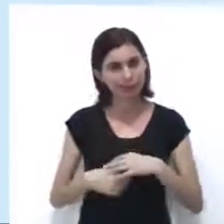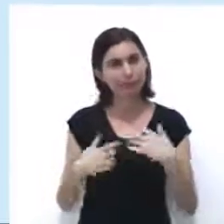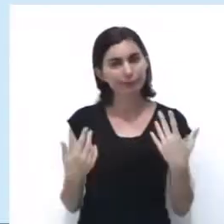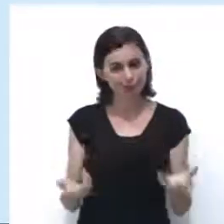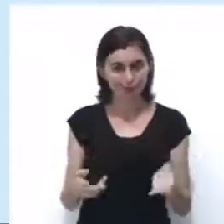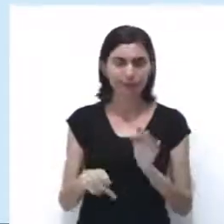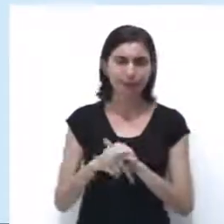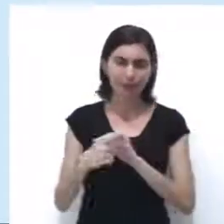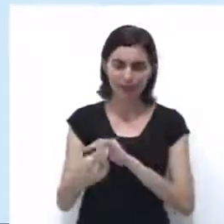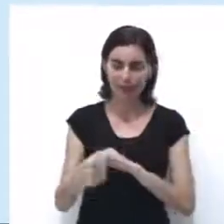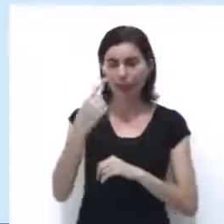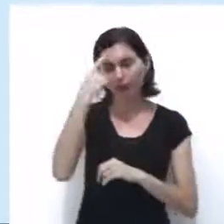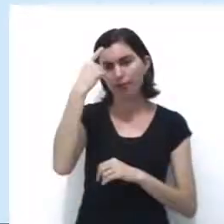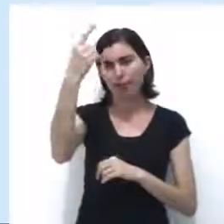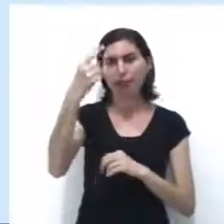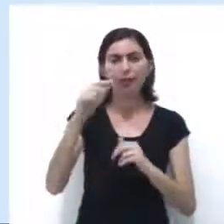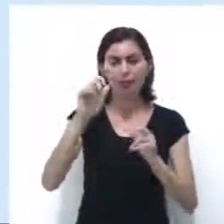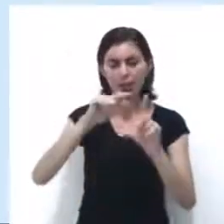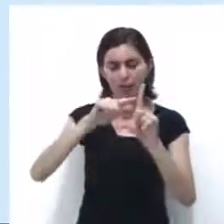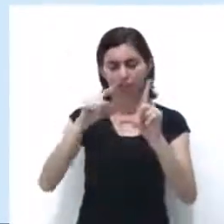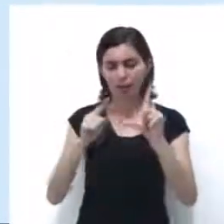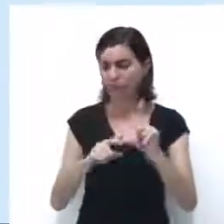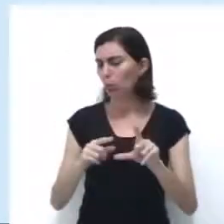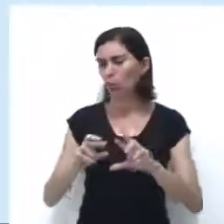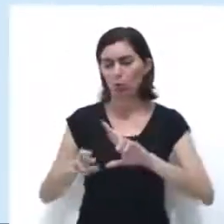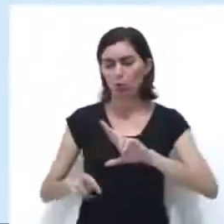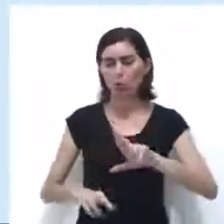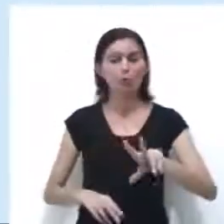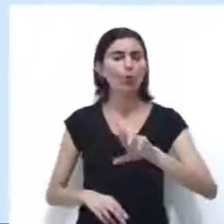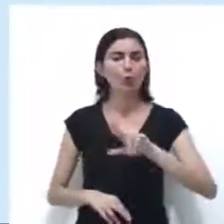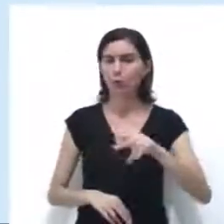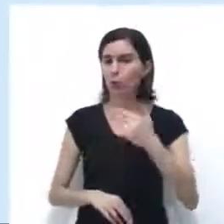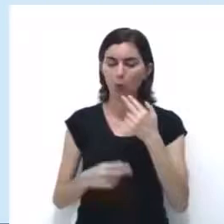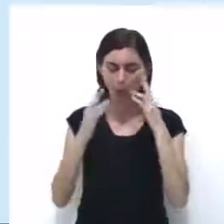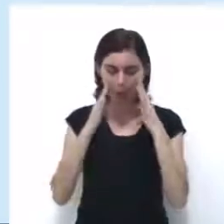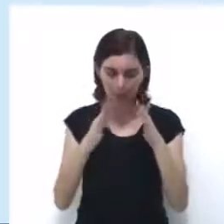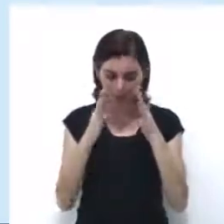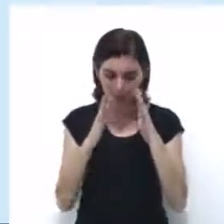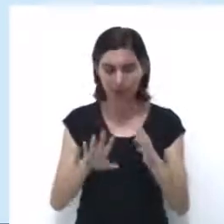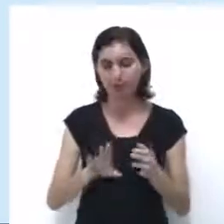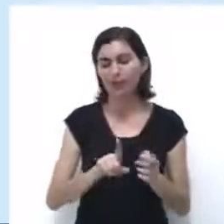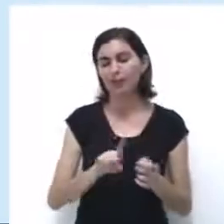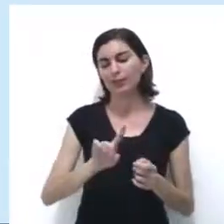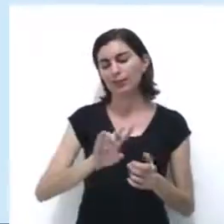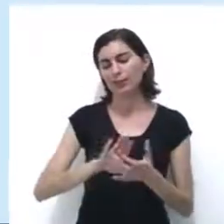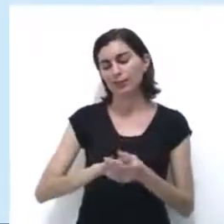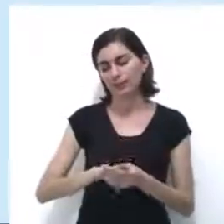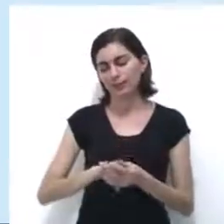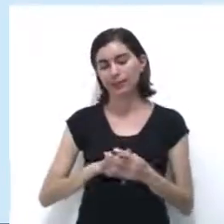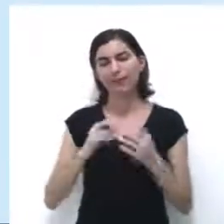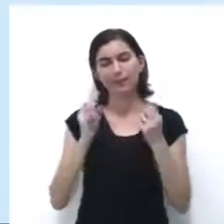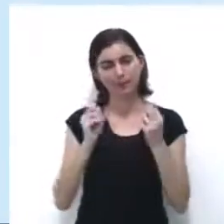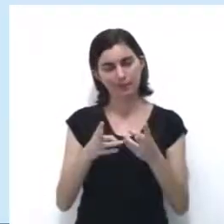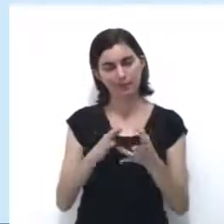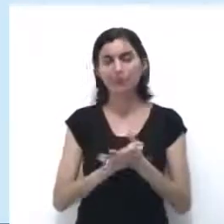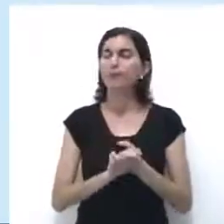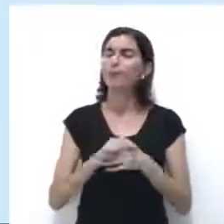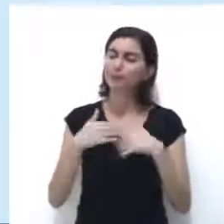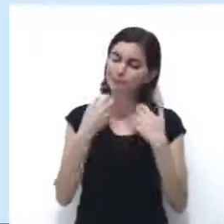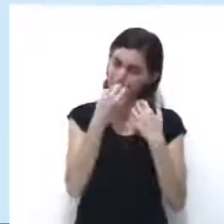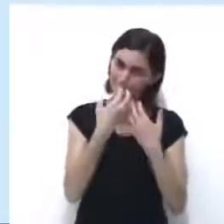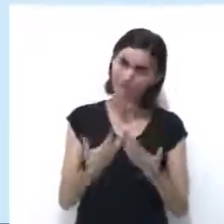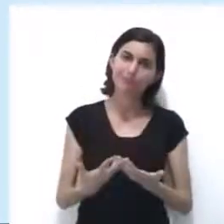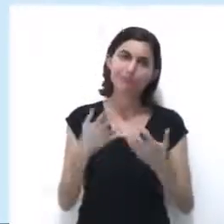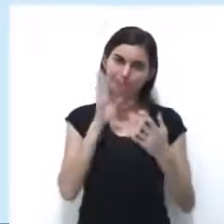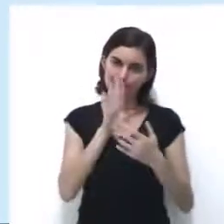propriedades relativas à ideia de ângulo não foram observadas nesse exemplo. Ok? Tá